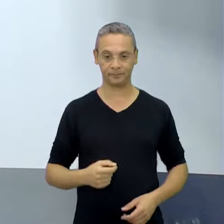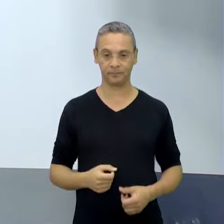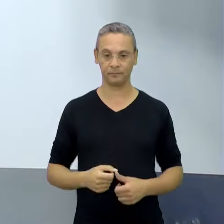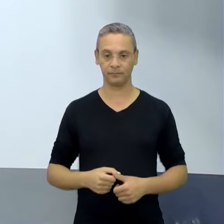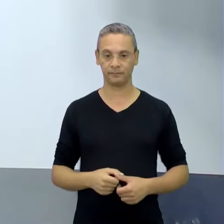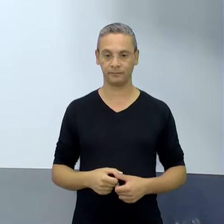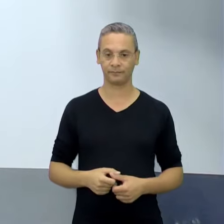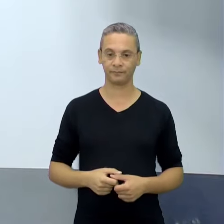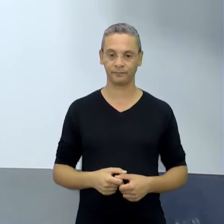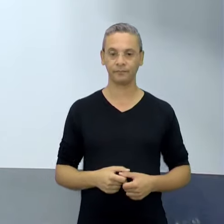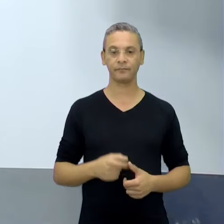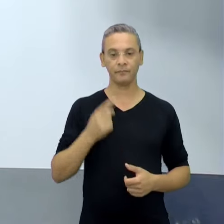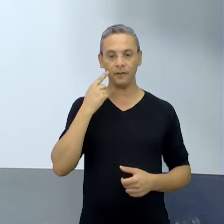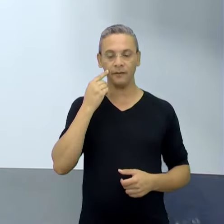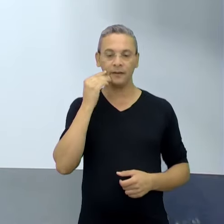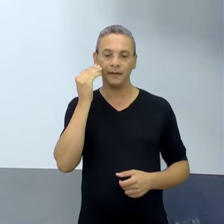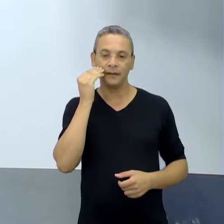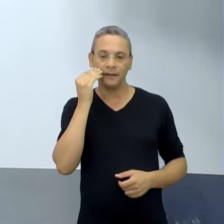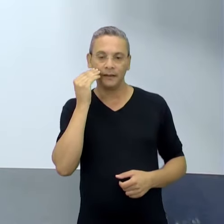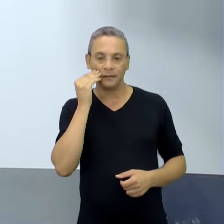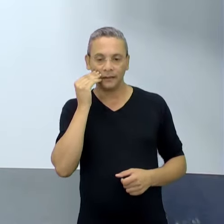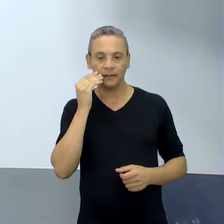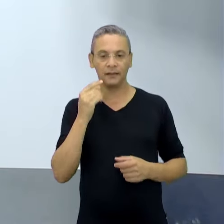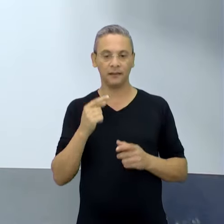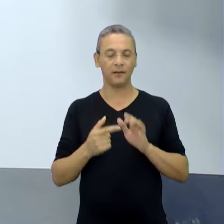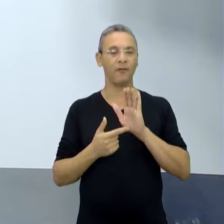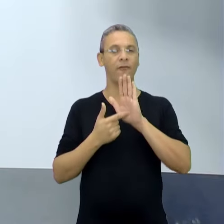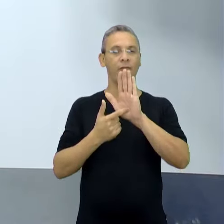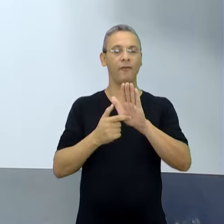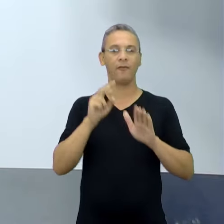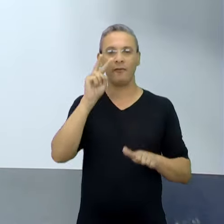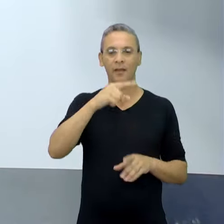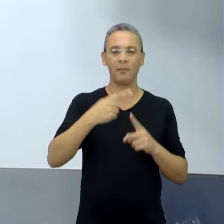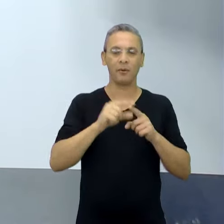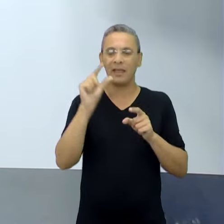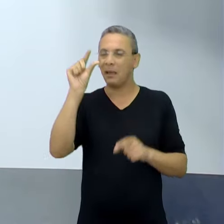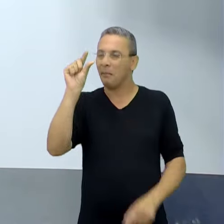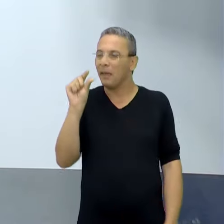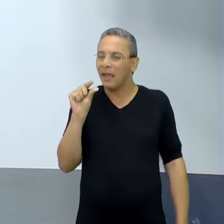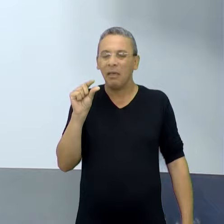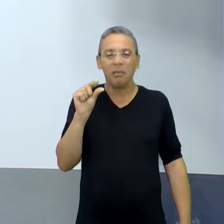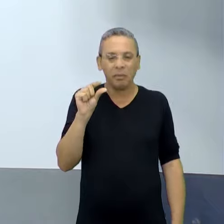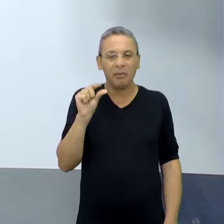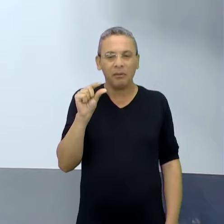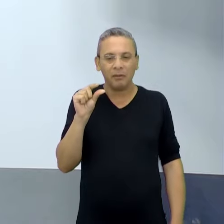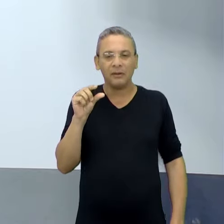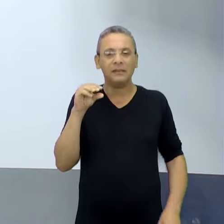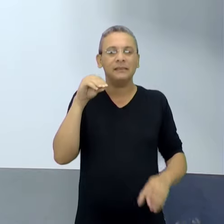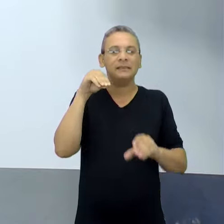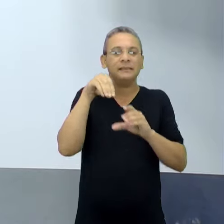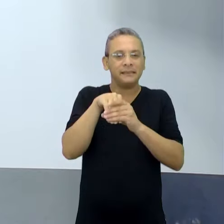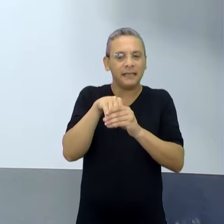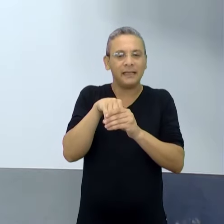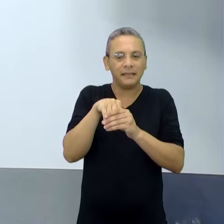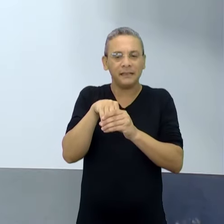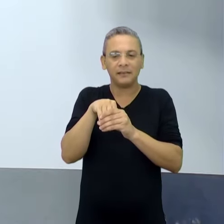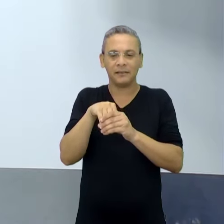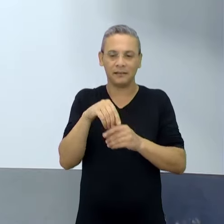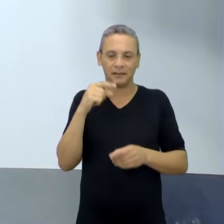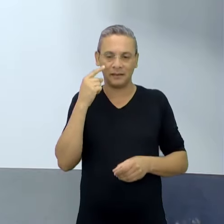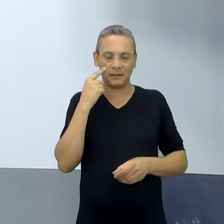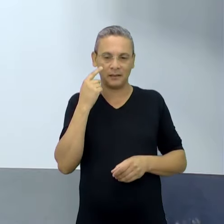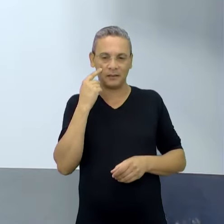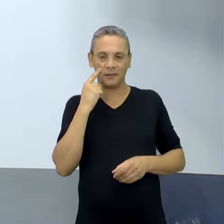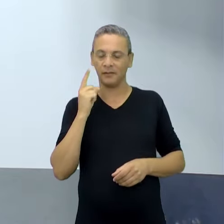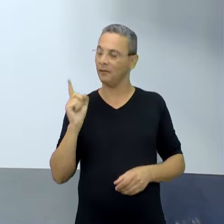ver se a gente consegue, com um esforço grande, enxergar, porque ele é bem pequenininho, está dentro inclusive... Ó, primeiro você vai